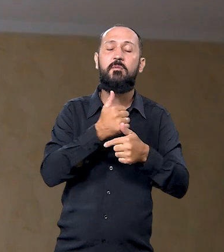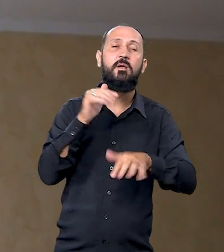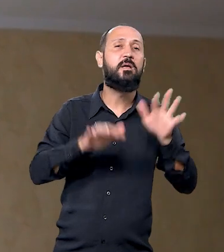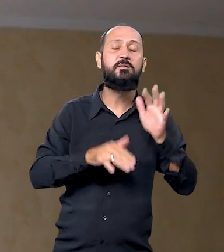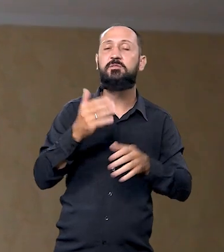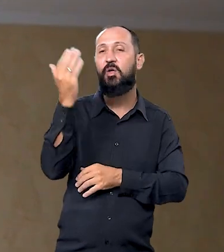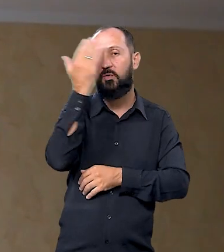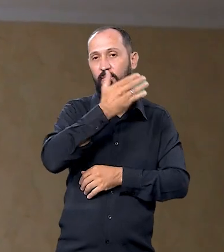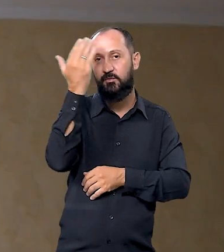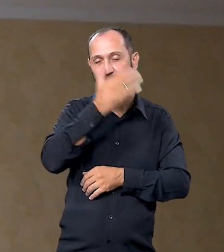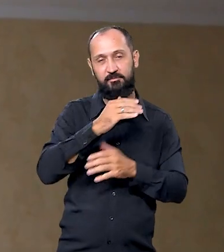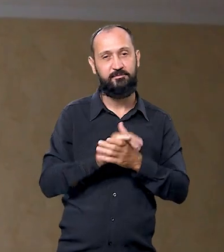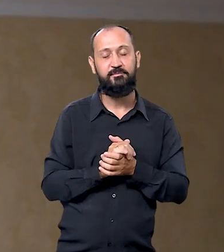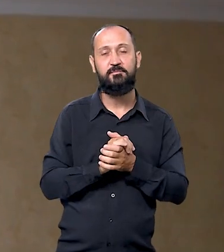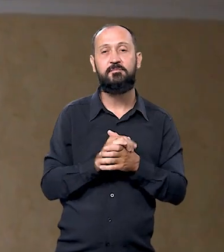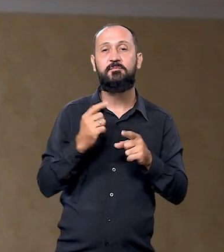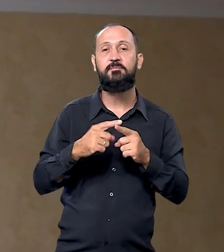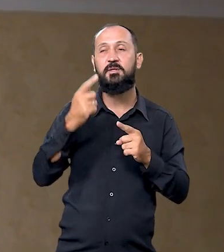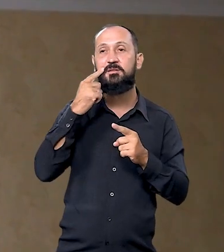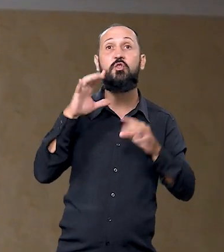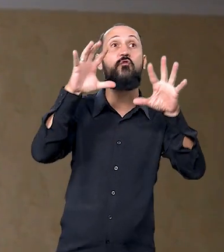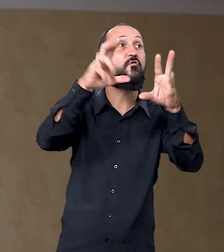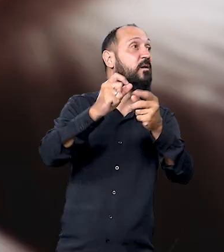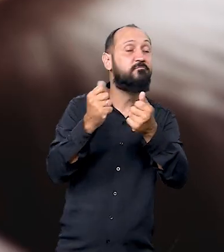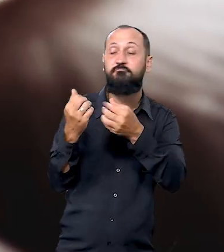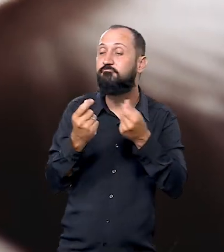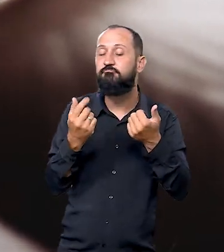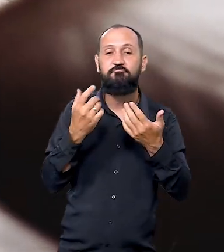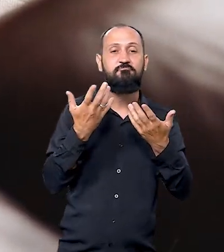por um trabalho que muitas vezes é invisível, porque a gente não pega